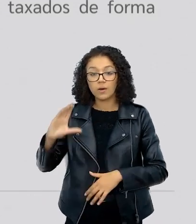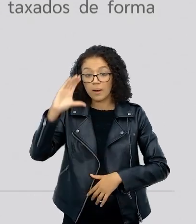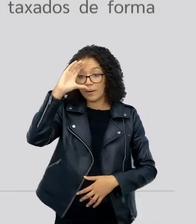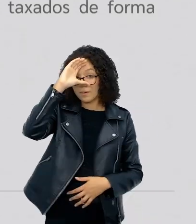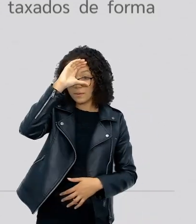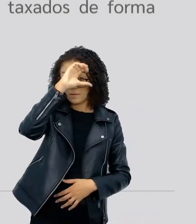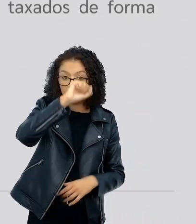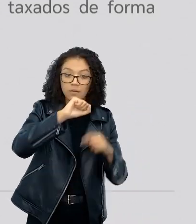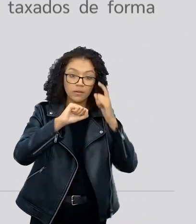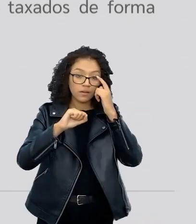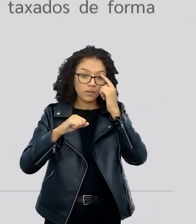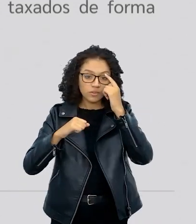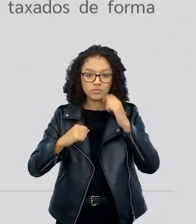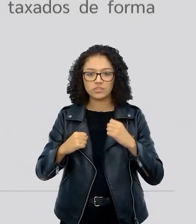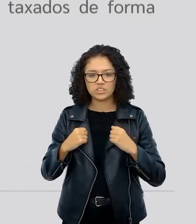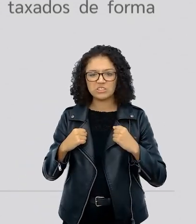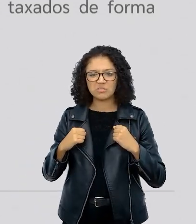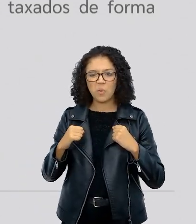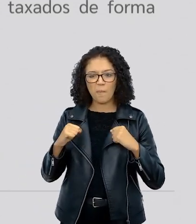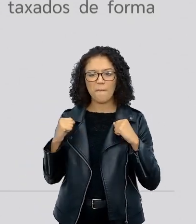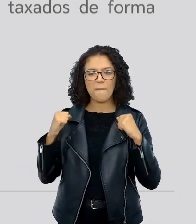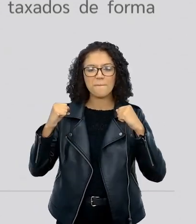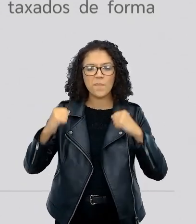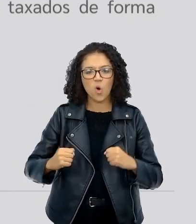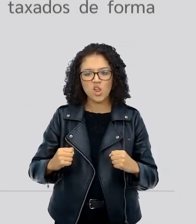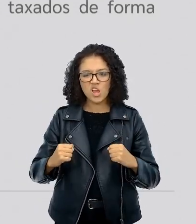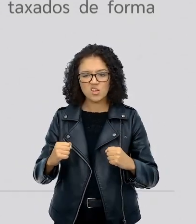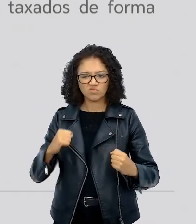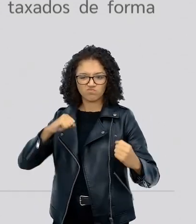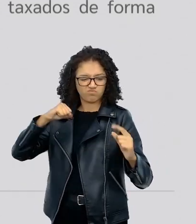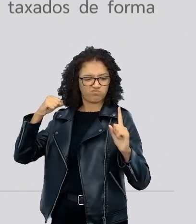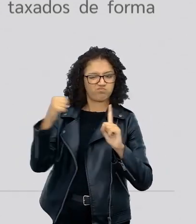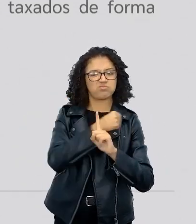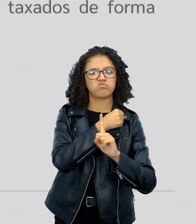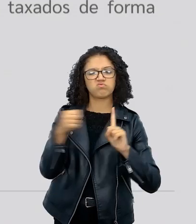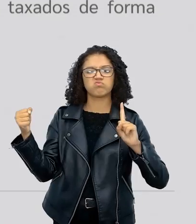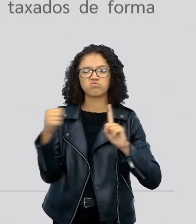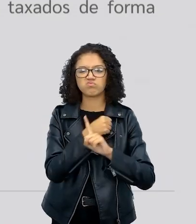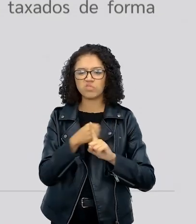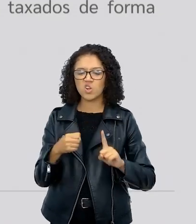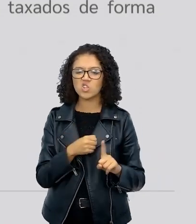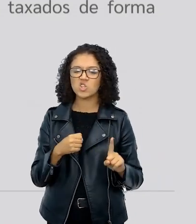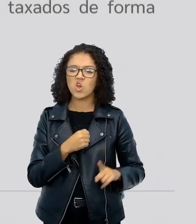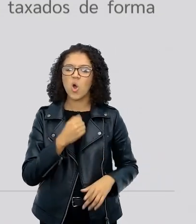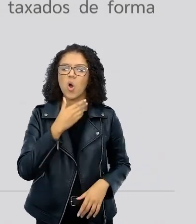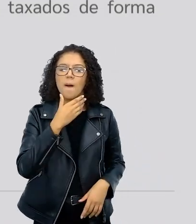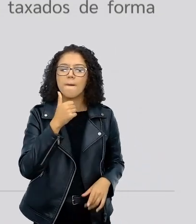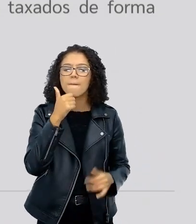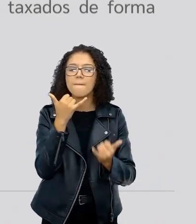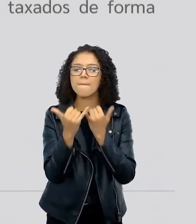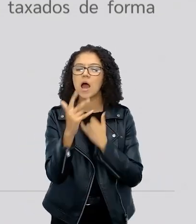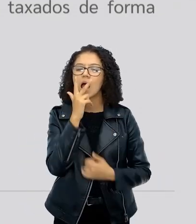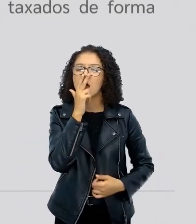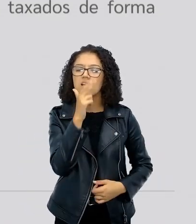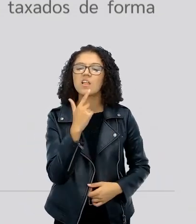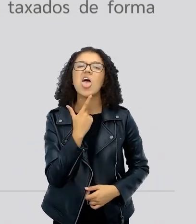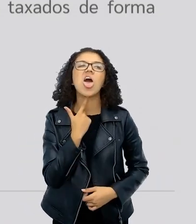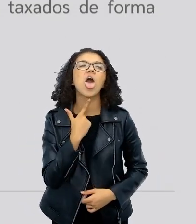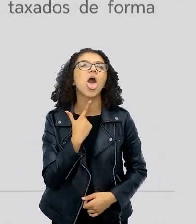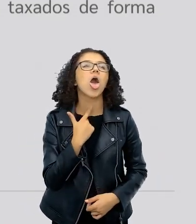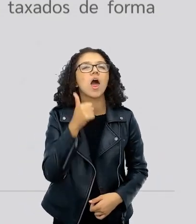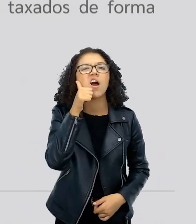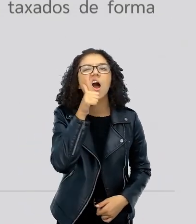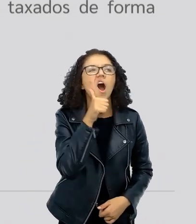poder, agressividade, que eles têm que ter comportamentos sexuais desejando a mulher a todo